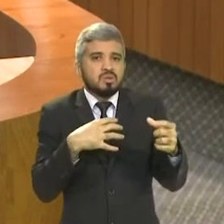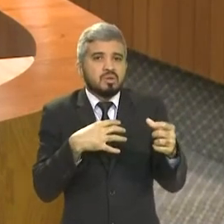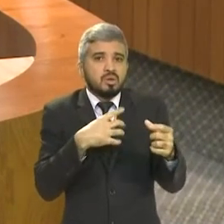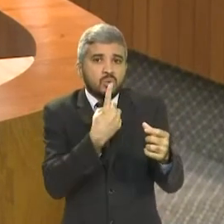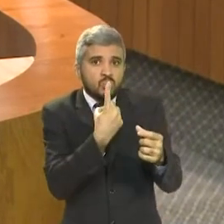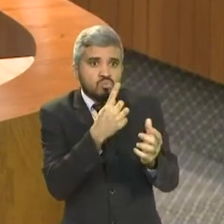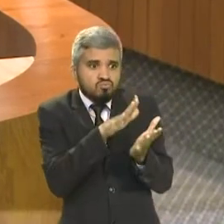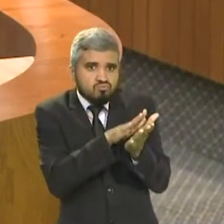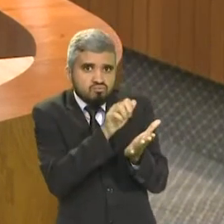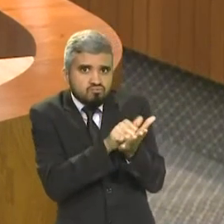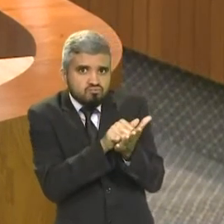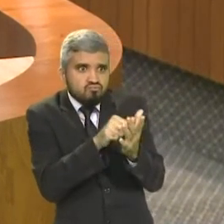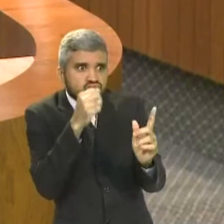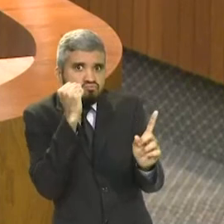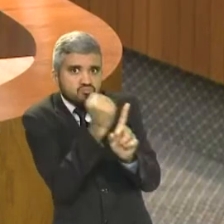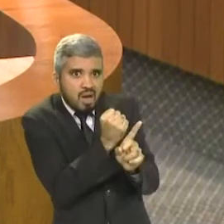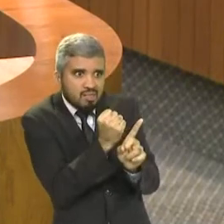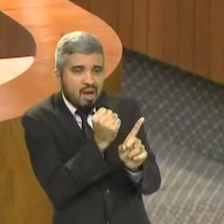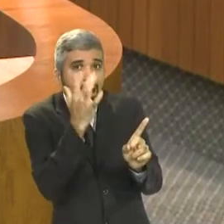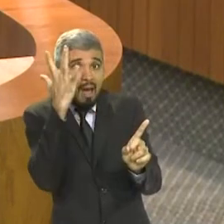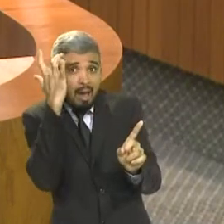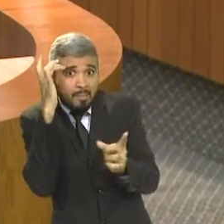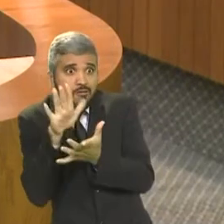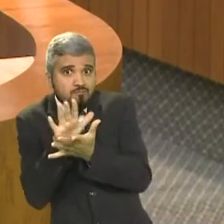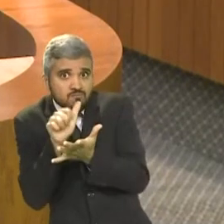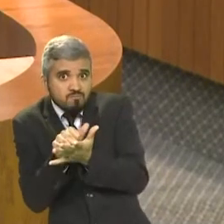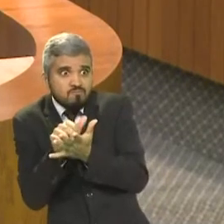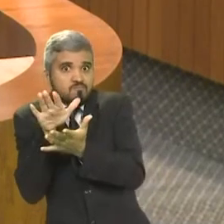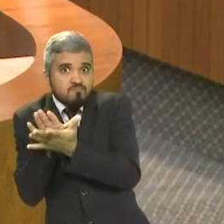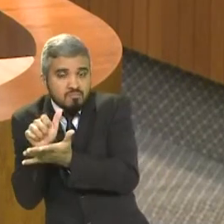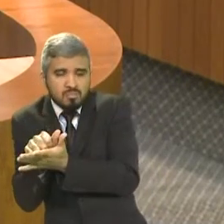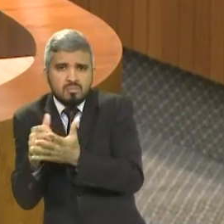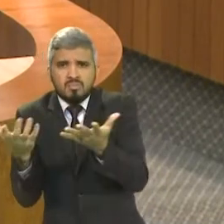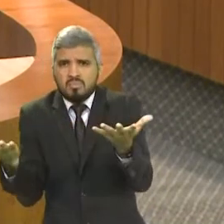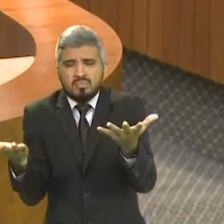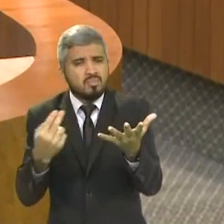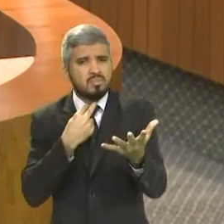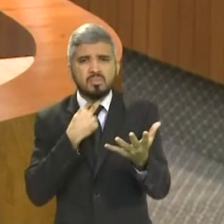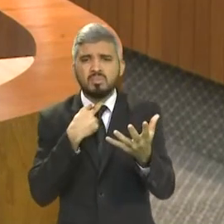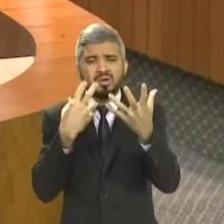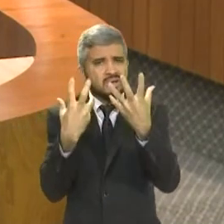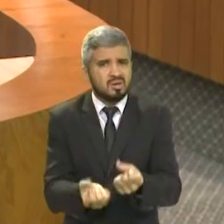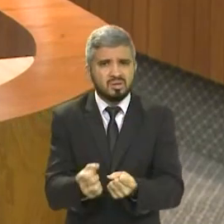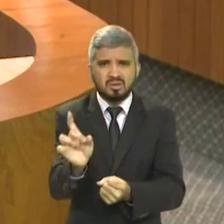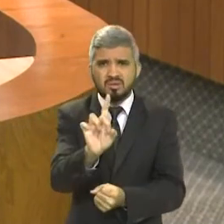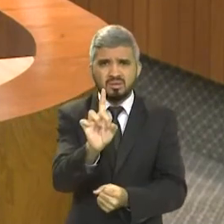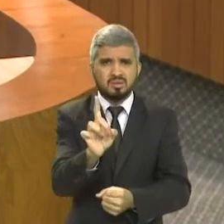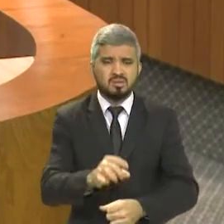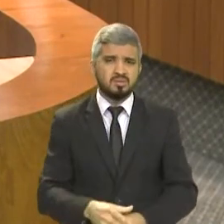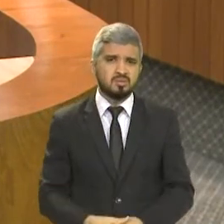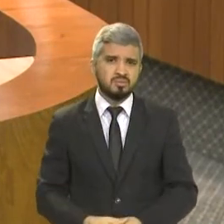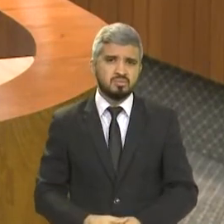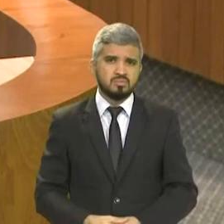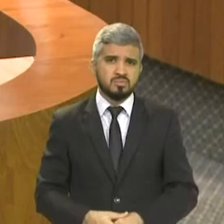não pode admitir. Uma cidade do povo, povo de bem, um povo que realmente